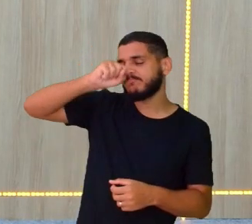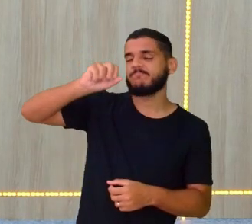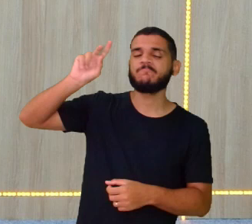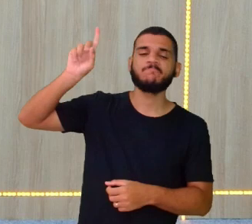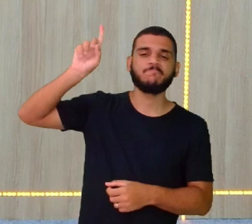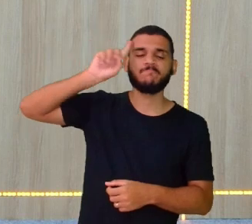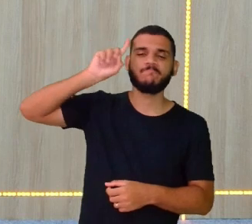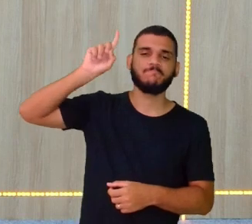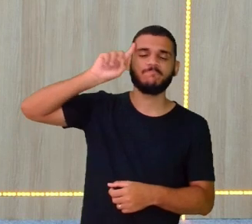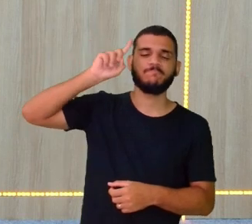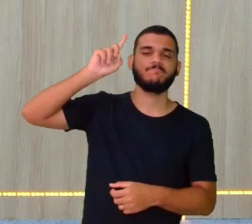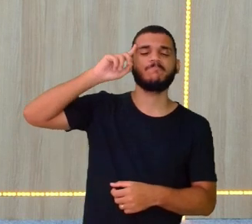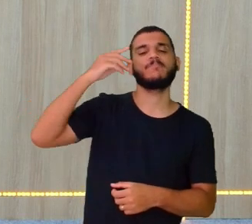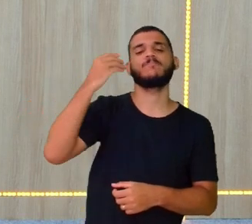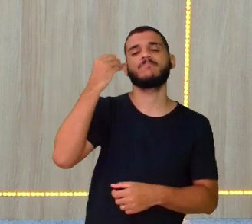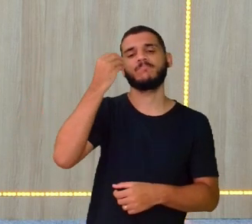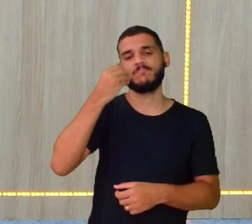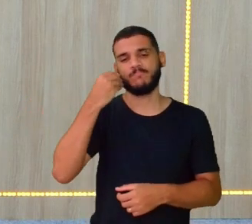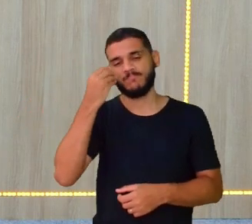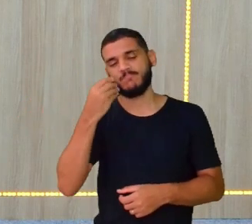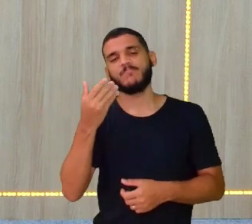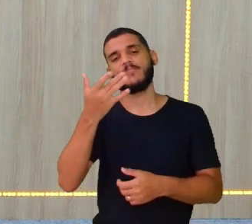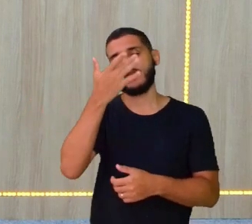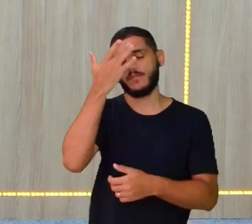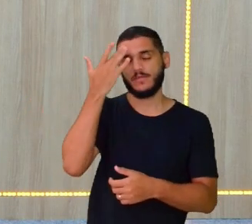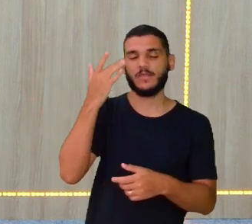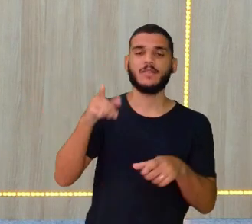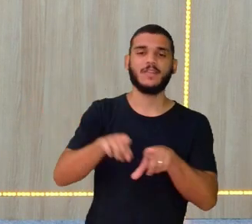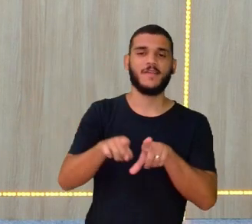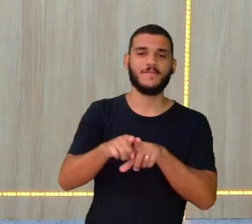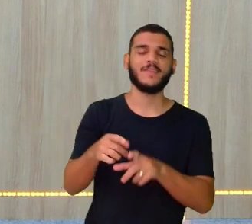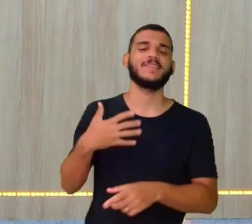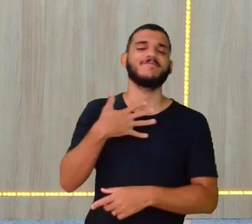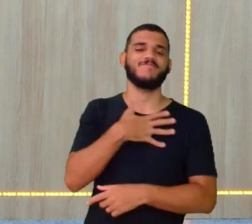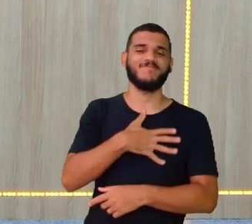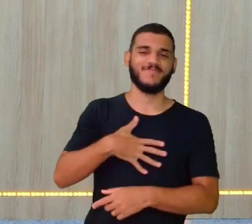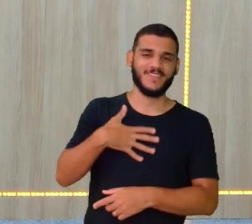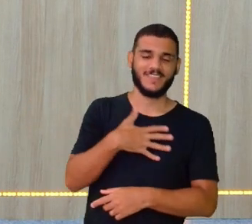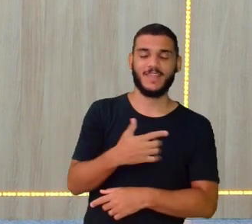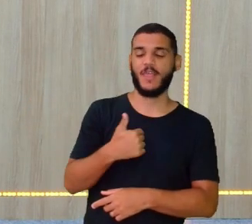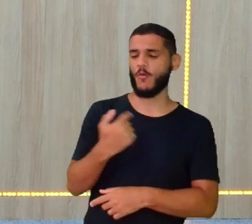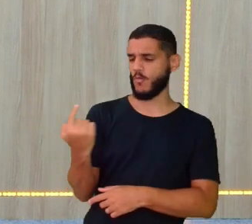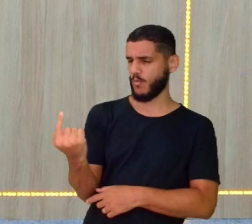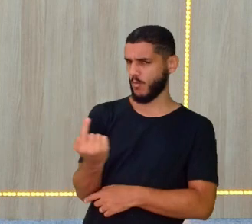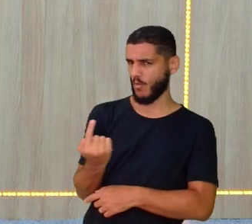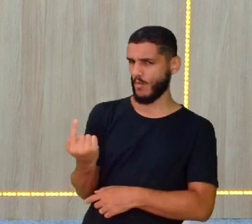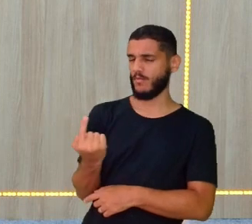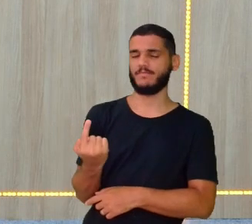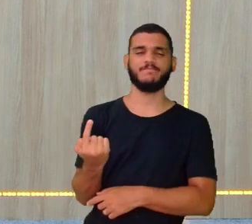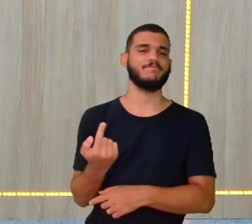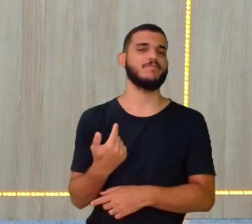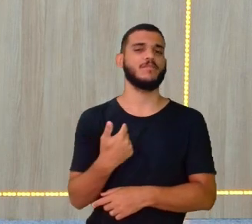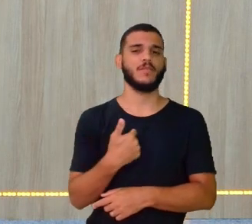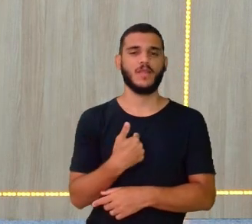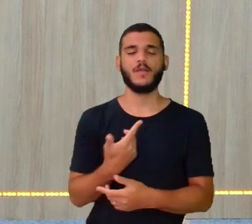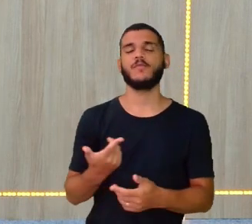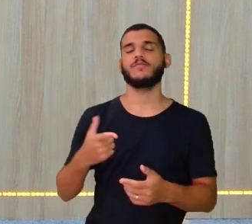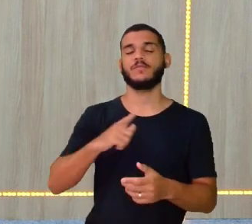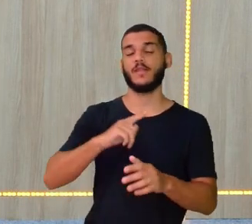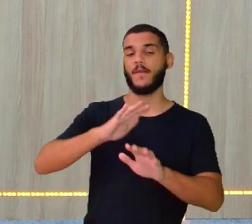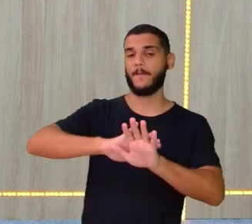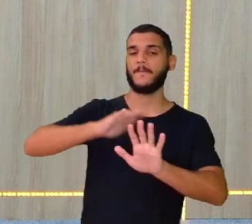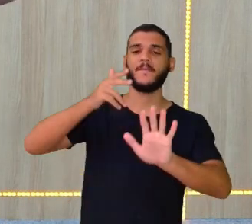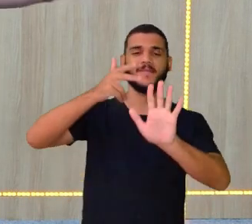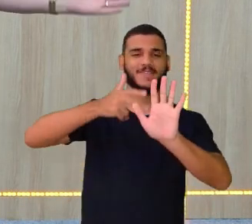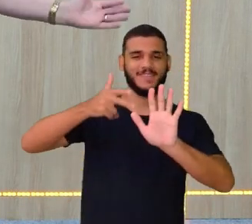dia, convivendo com as pessoas. E eu tenho o privilégio de não estar sozinha aqui, eu estou com a produção,